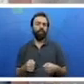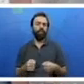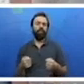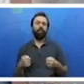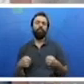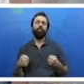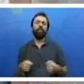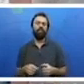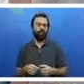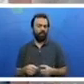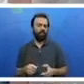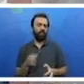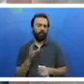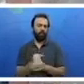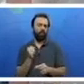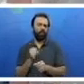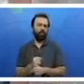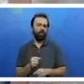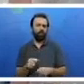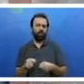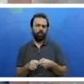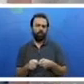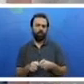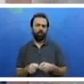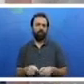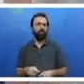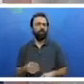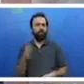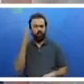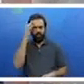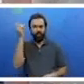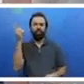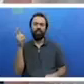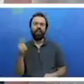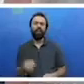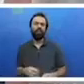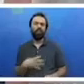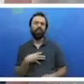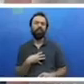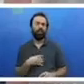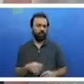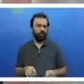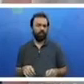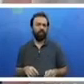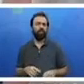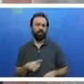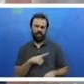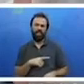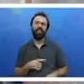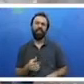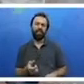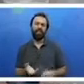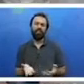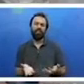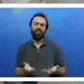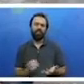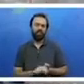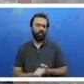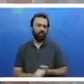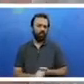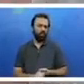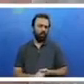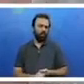inversamente proporcionais? Tem uma maneira mais fácil para economizar tempo? Tem sim. Olha aqui, ó.